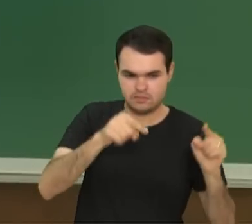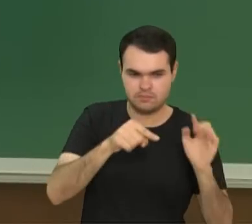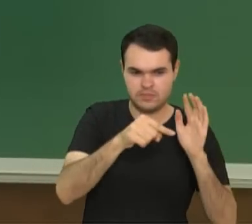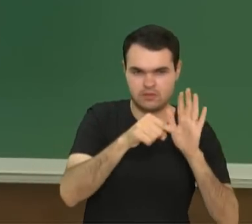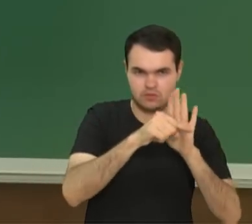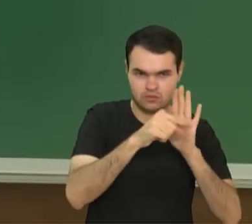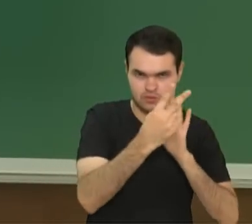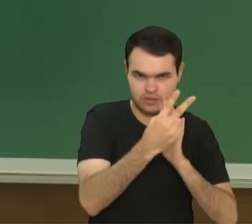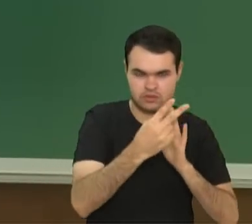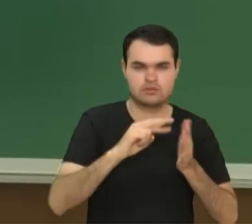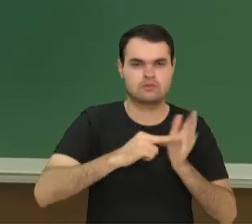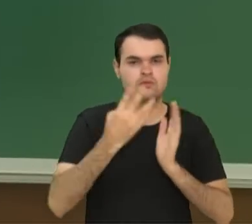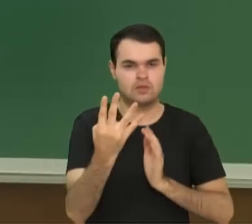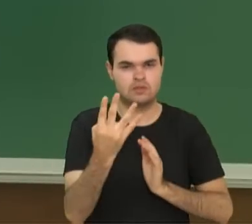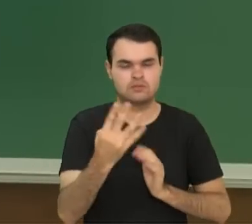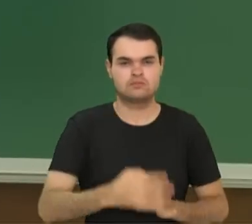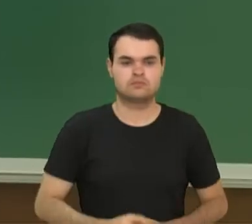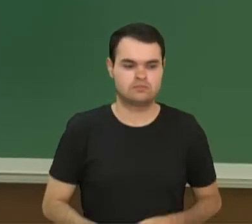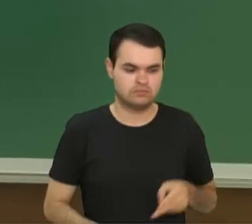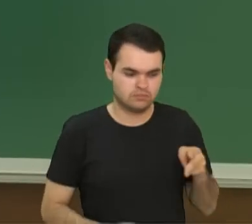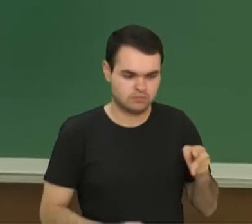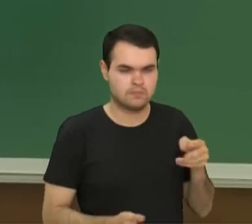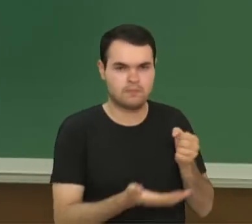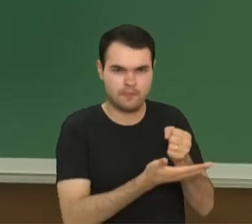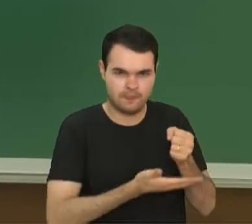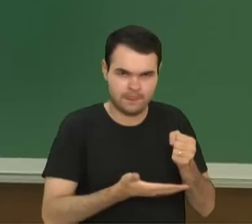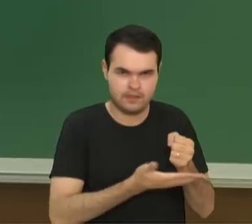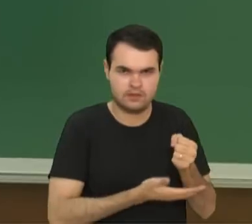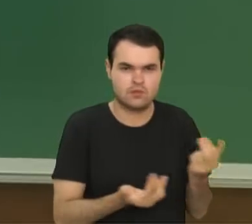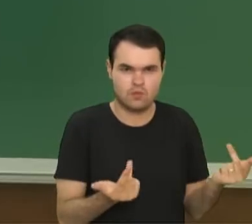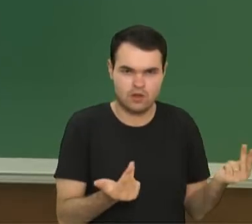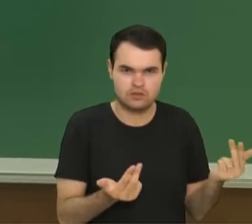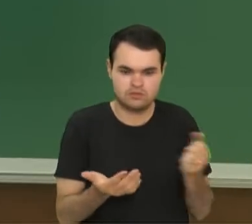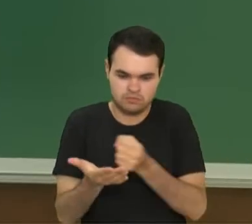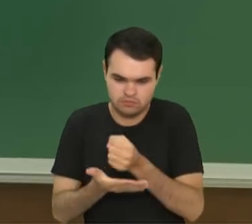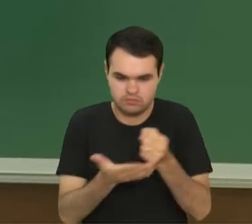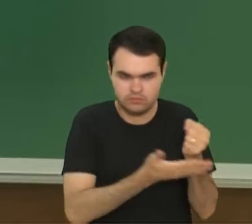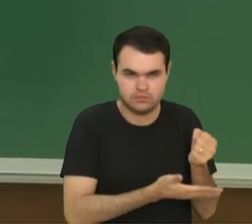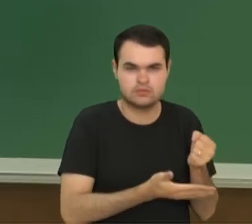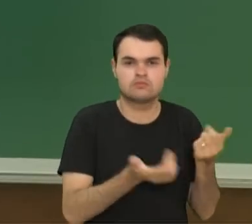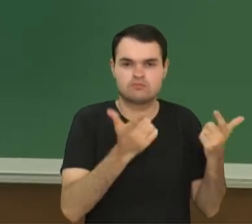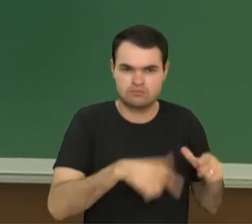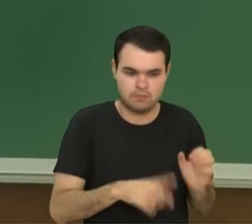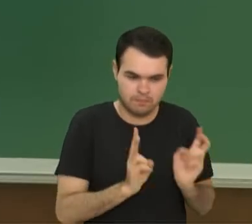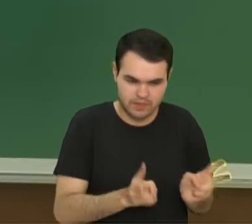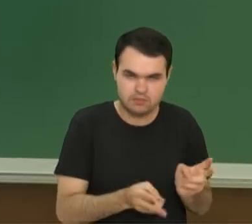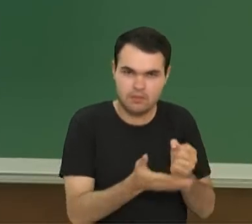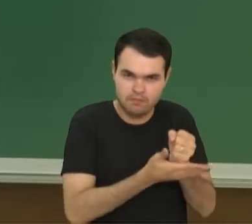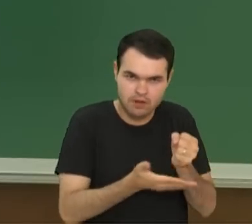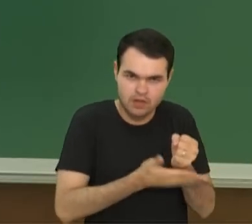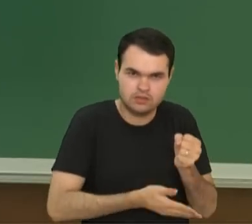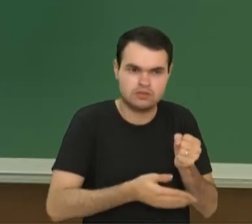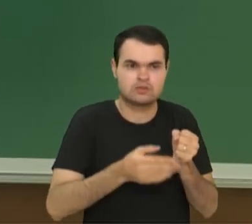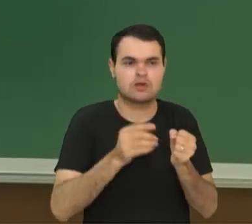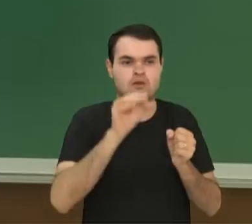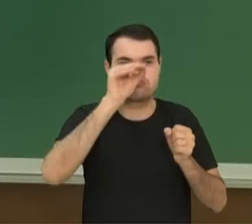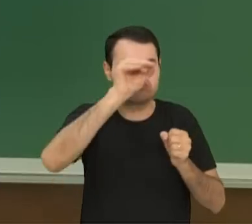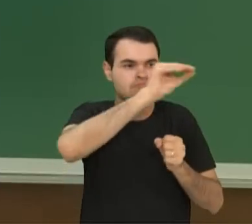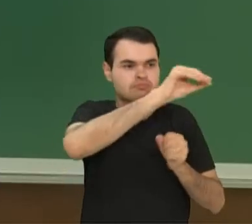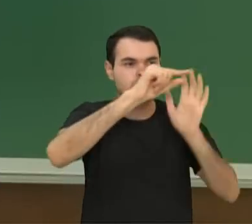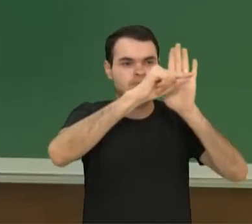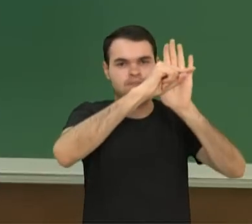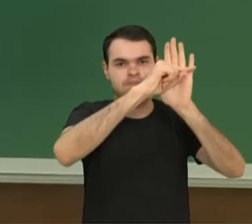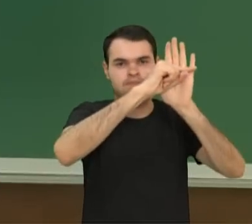4. Divisão de bases iguais, repete-se a base e se subtrai os expoentes nesse